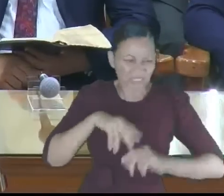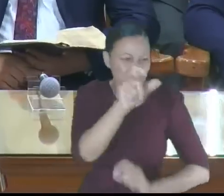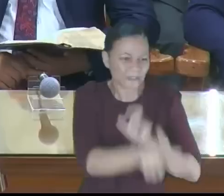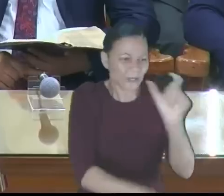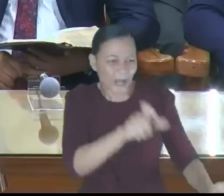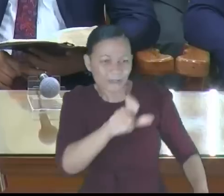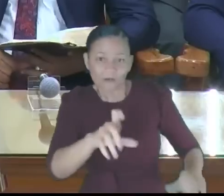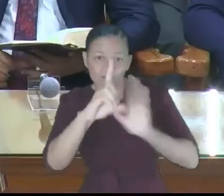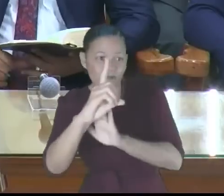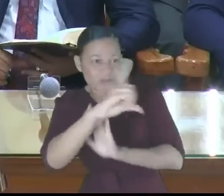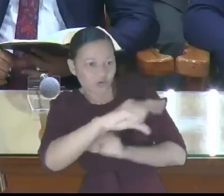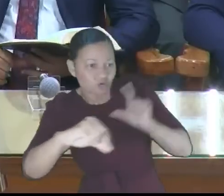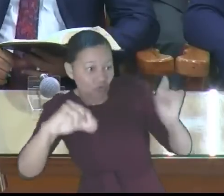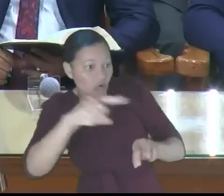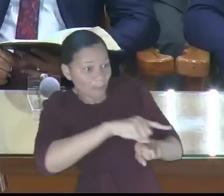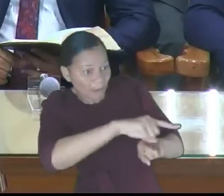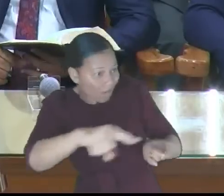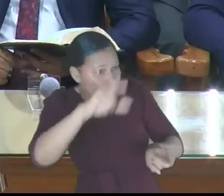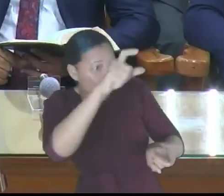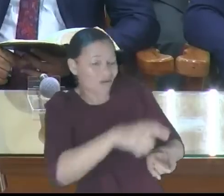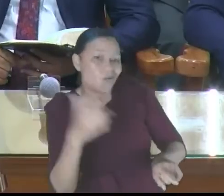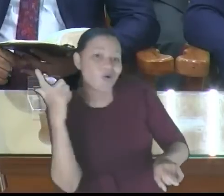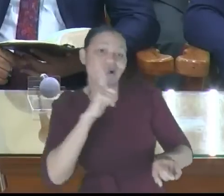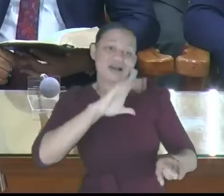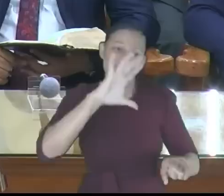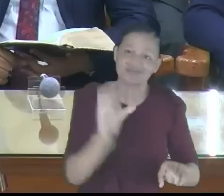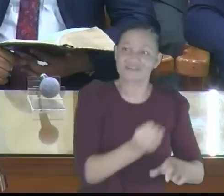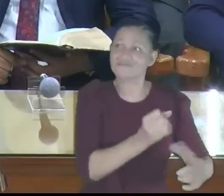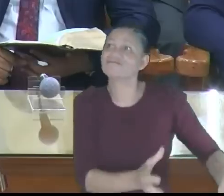para que eles alcancem a salvação.